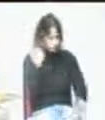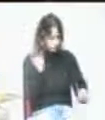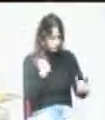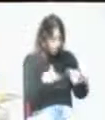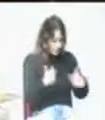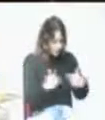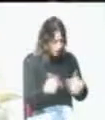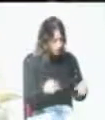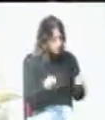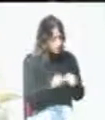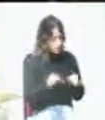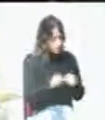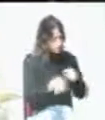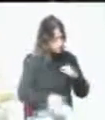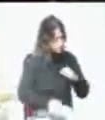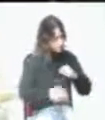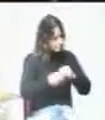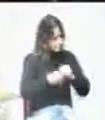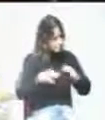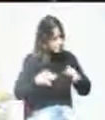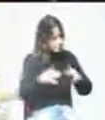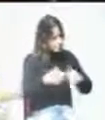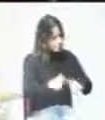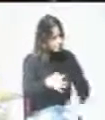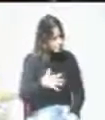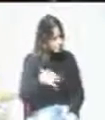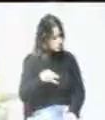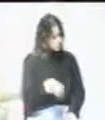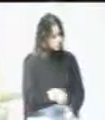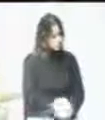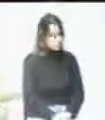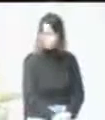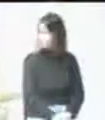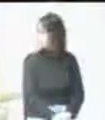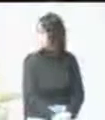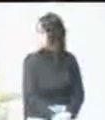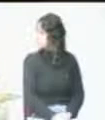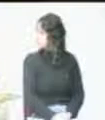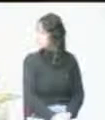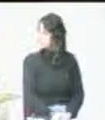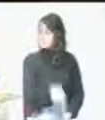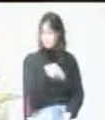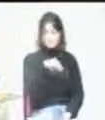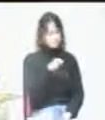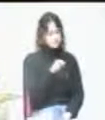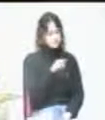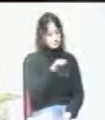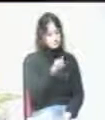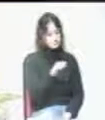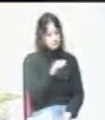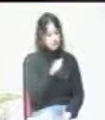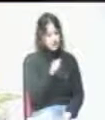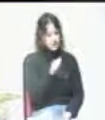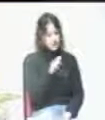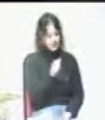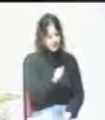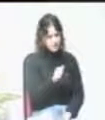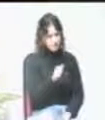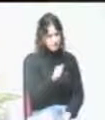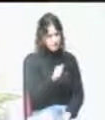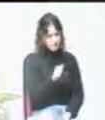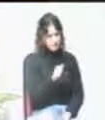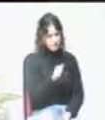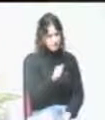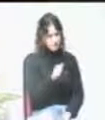agregando progressivamente mais voluntários. A Maria Clara Bueno Fischer, que desde a primeira